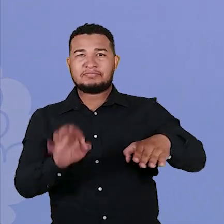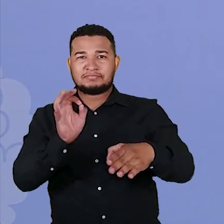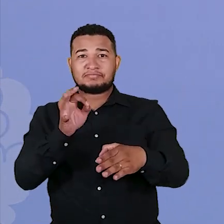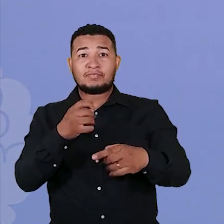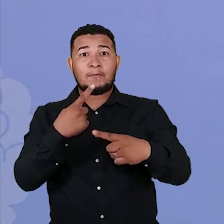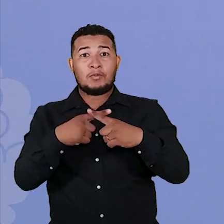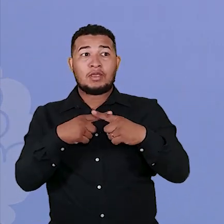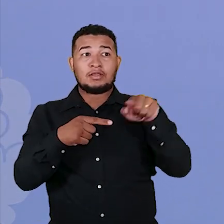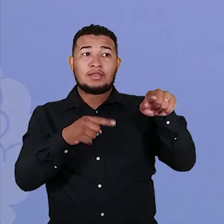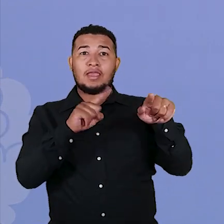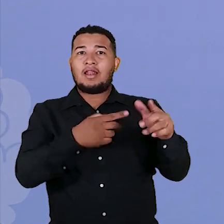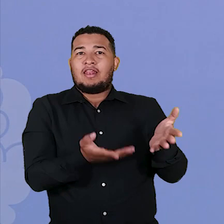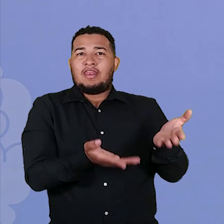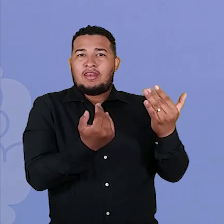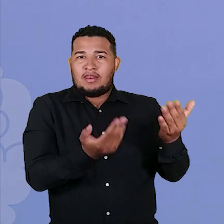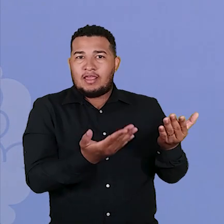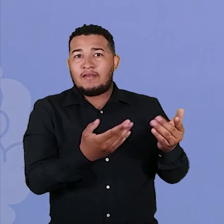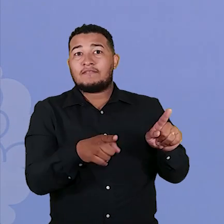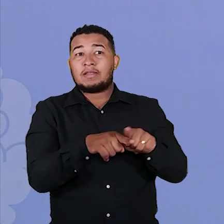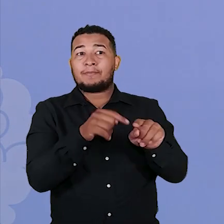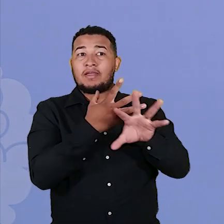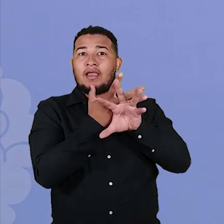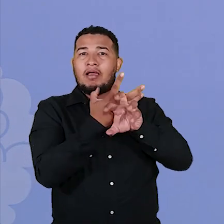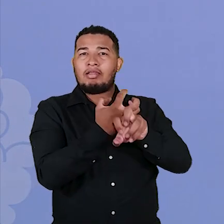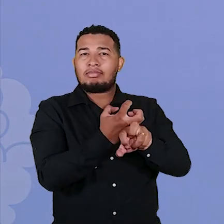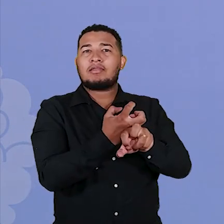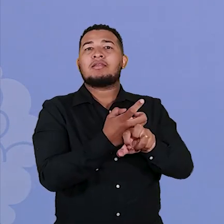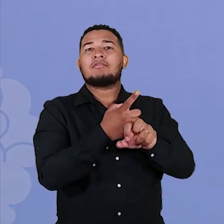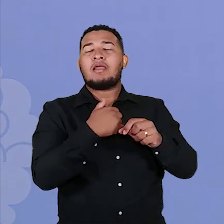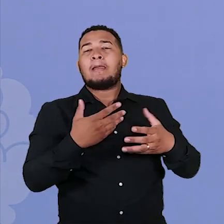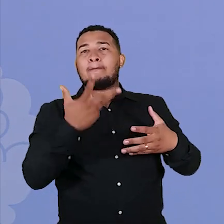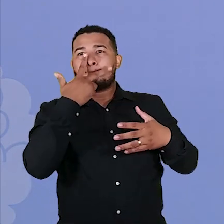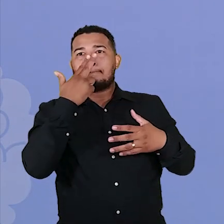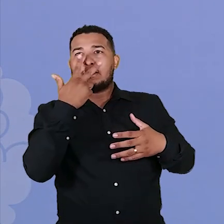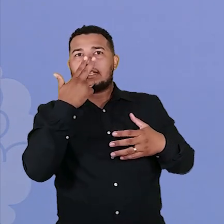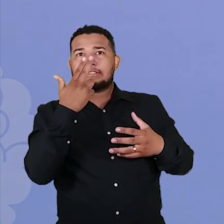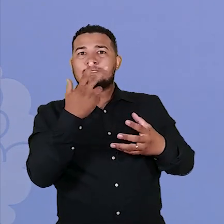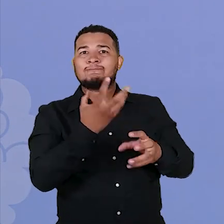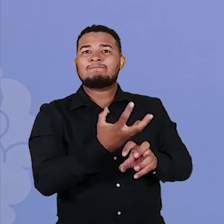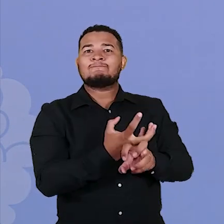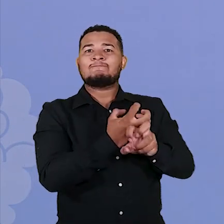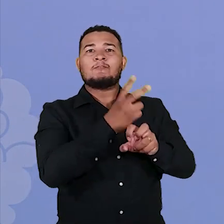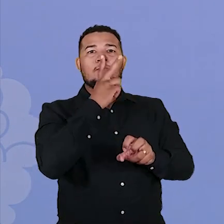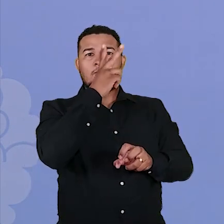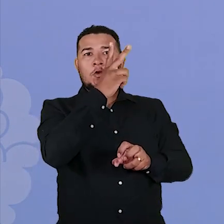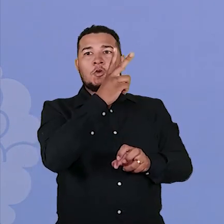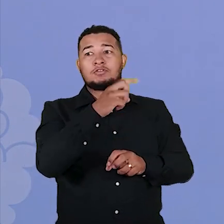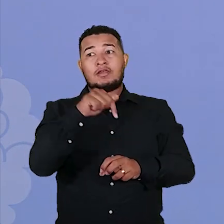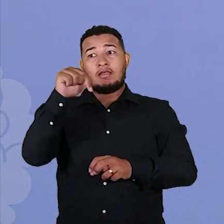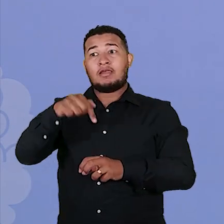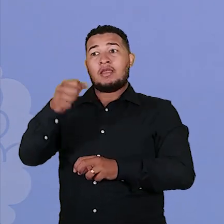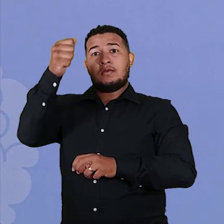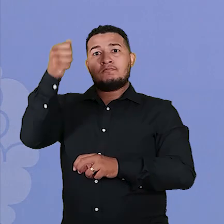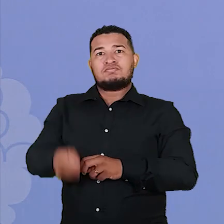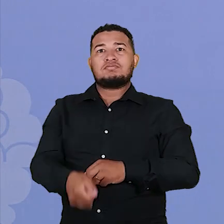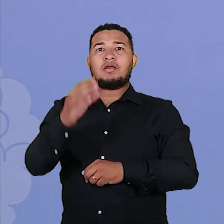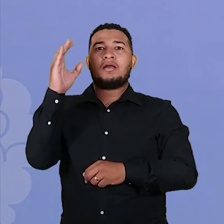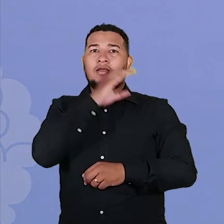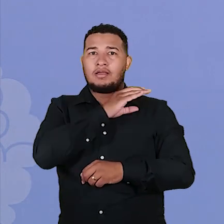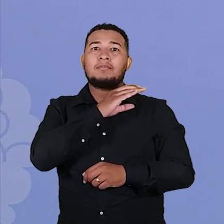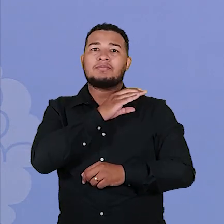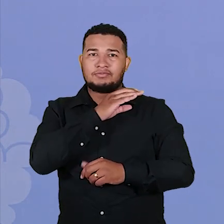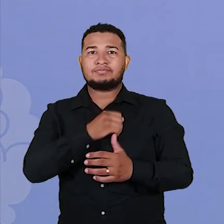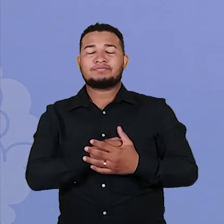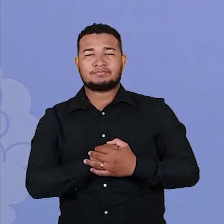por quê porque ele é um objeto mais leve e o atrito vence de mais sobre ela então o martelo chega logo e